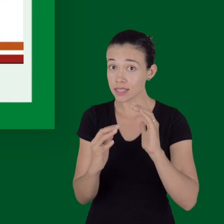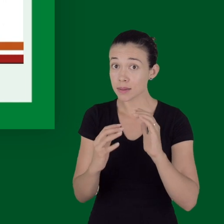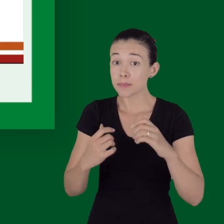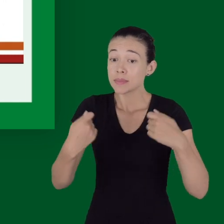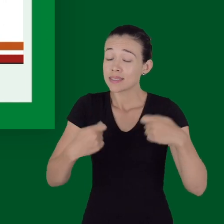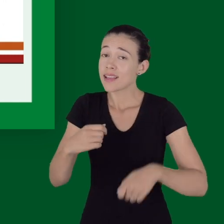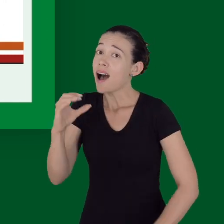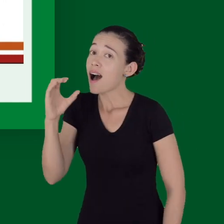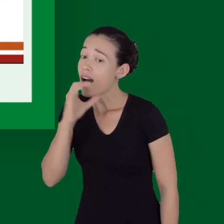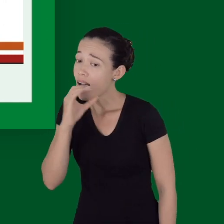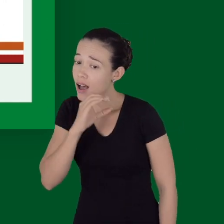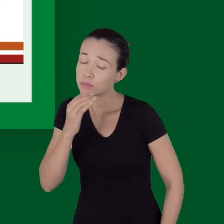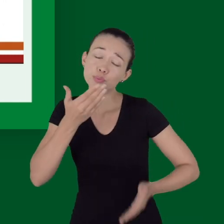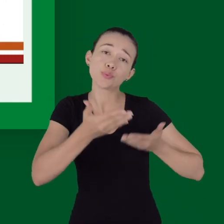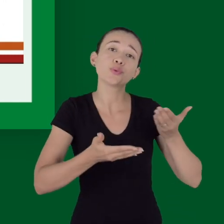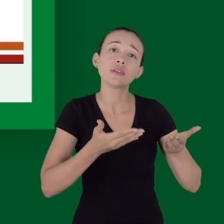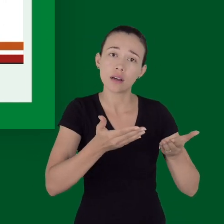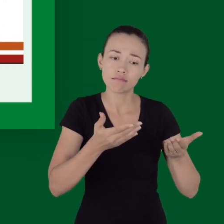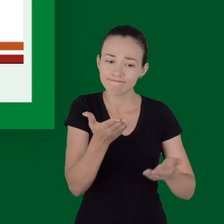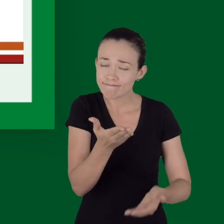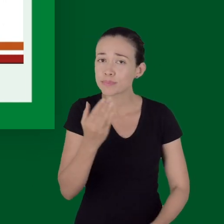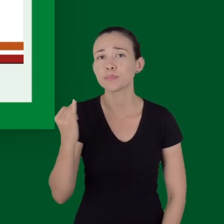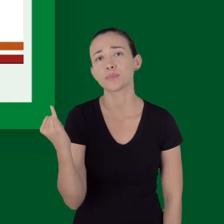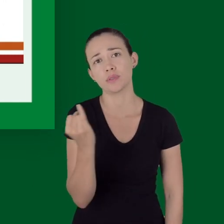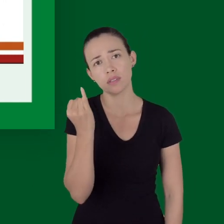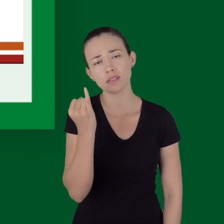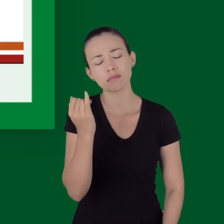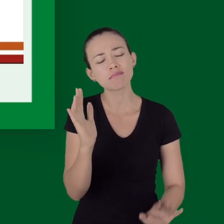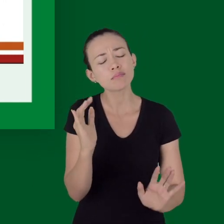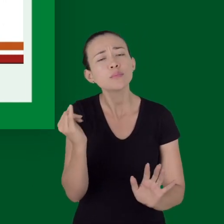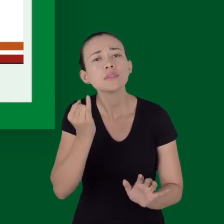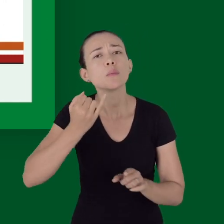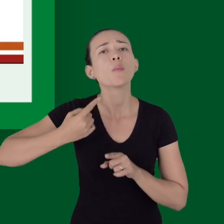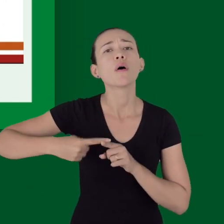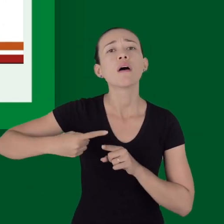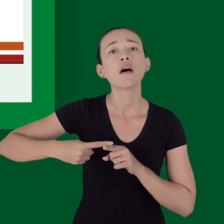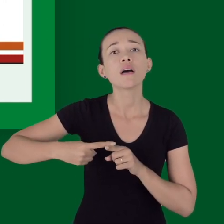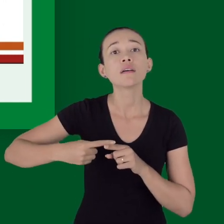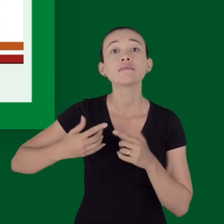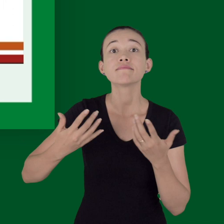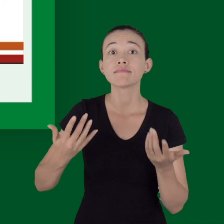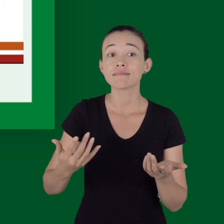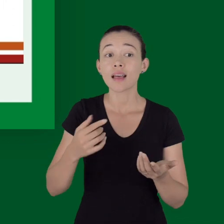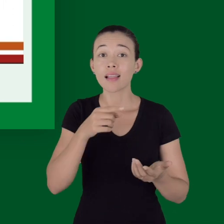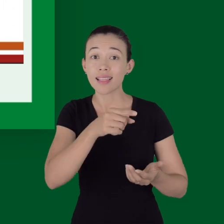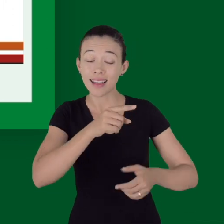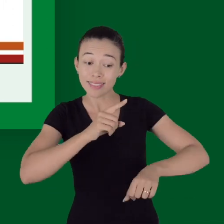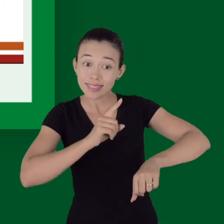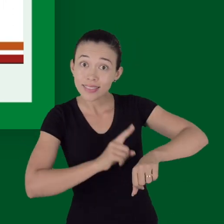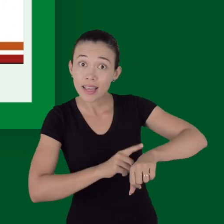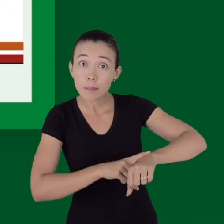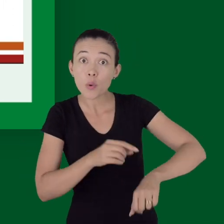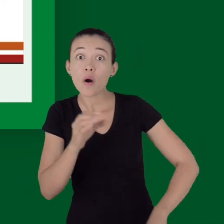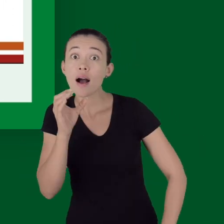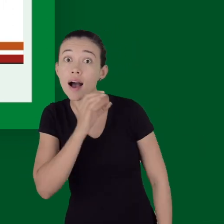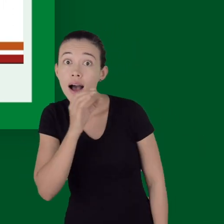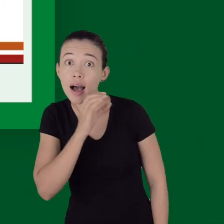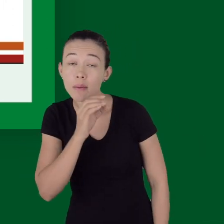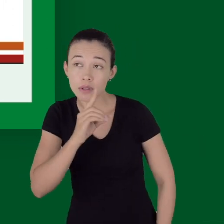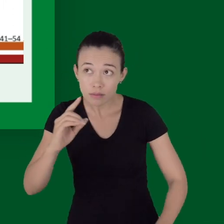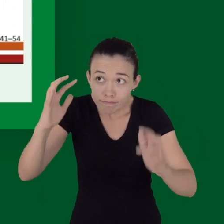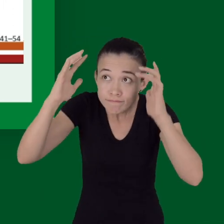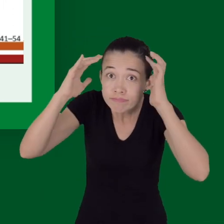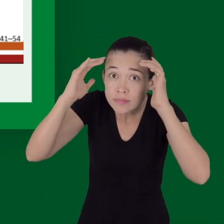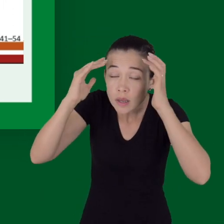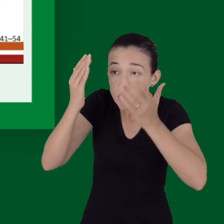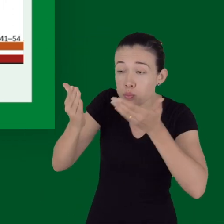é importante, mas por que é tão importante que isso aconteça? Porque tempo é cérebro, porque existe a terapia de